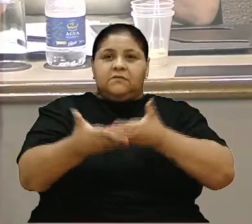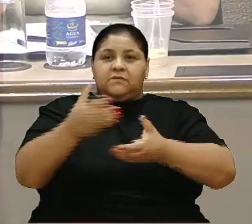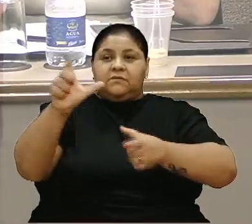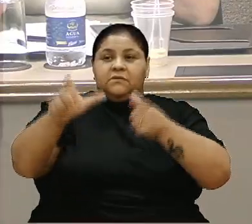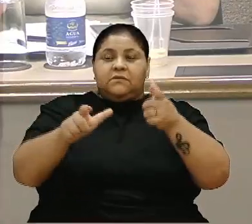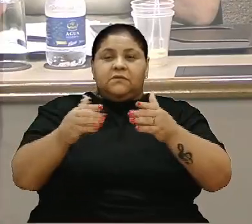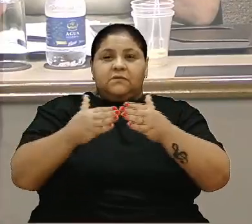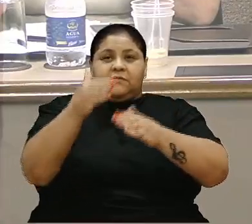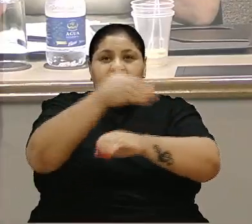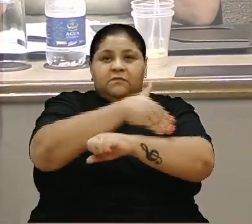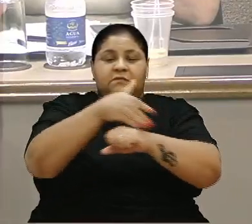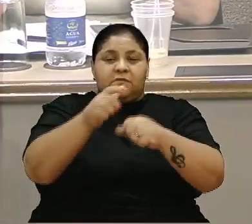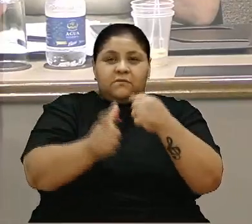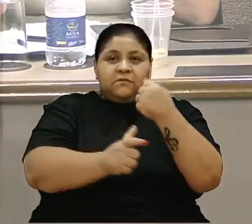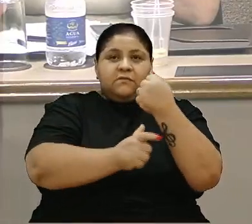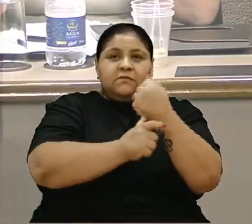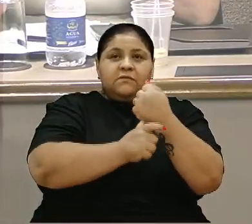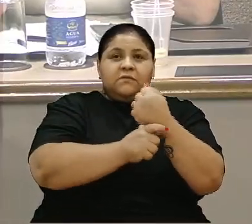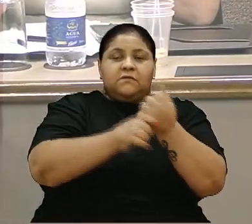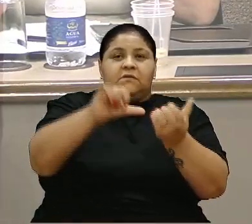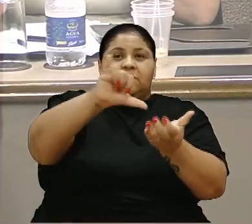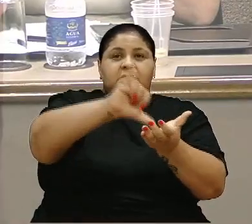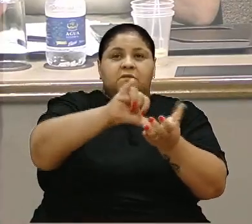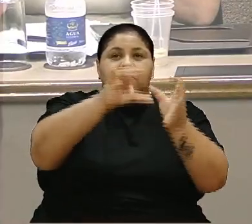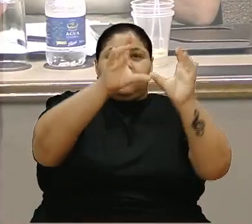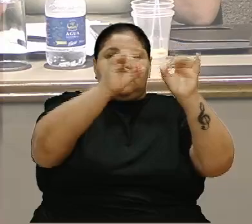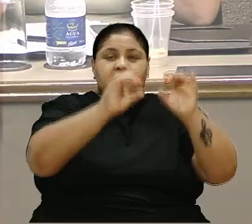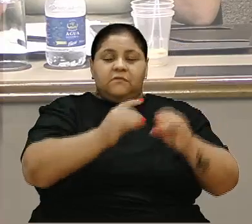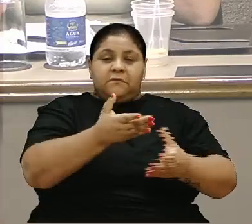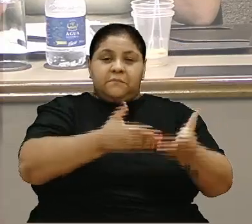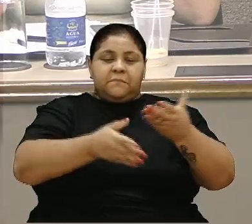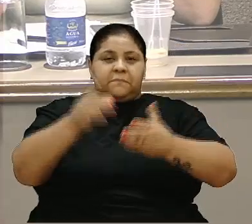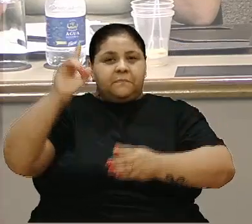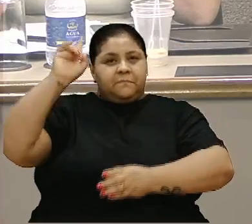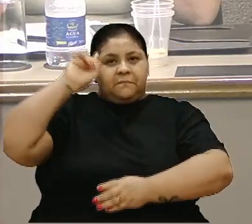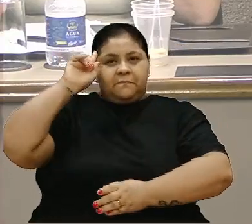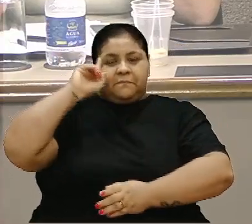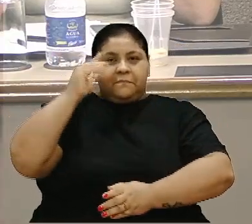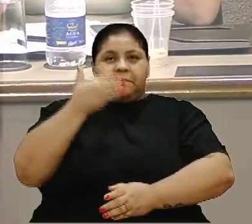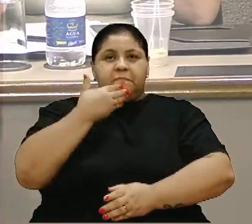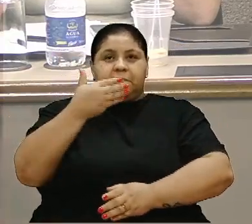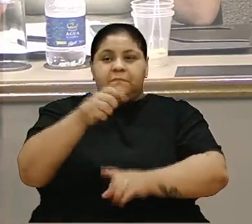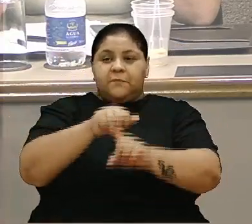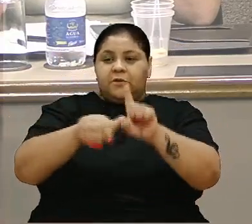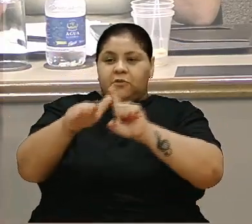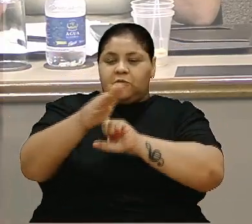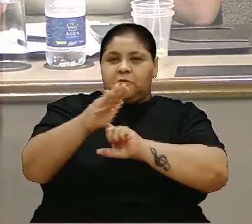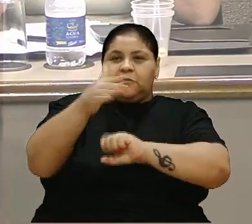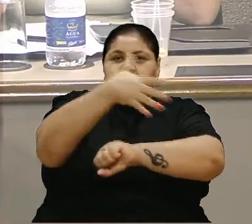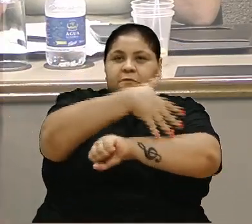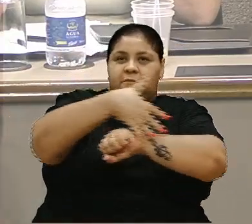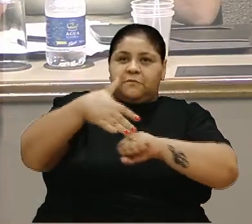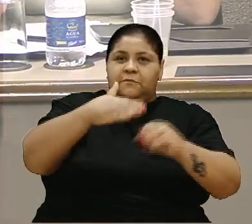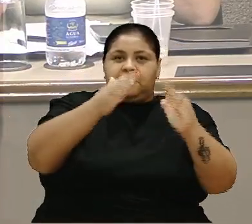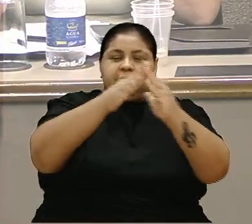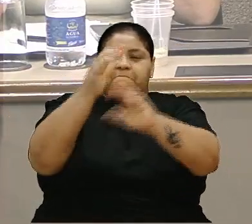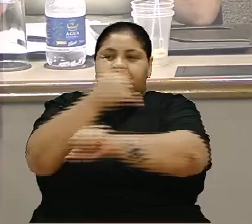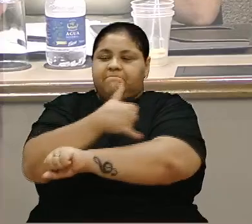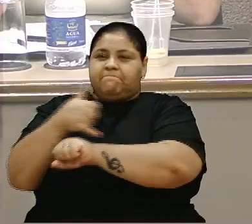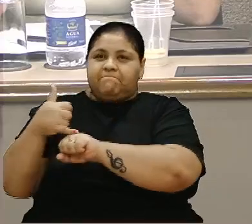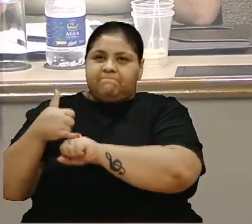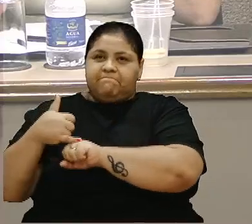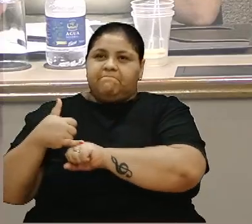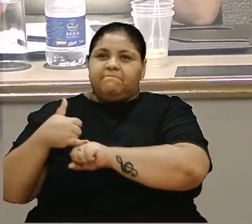rua, garantindo centro especializado de atendimento diário, abordagem social na rua, casa de passagem